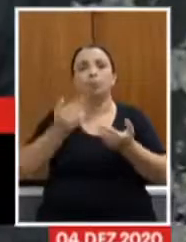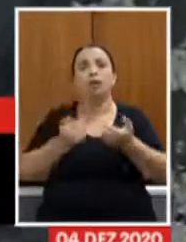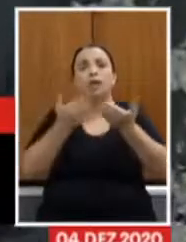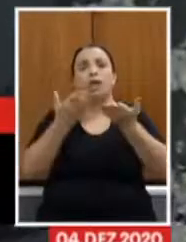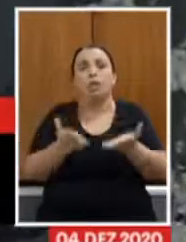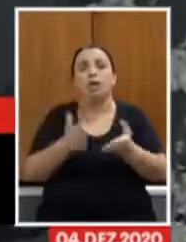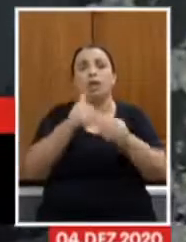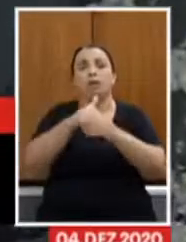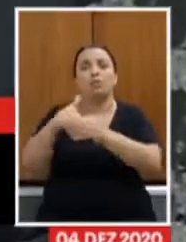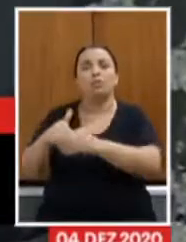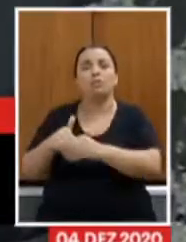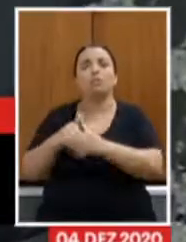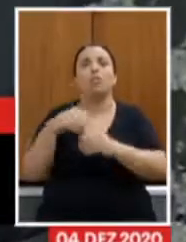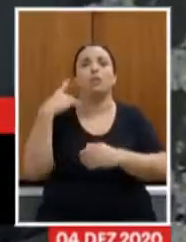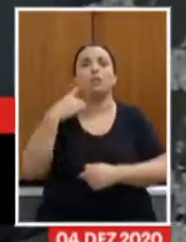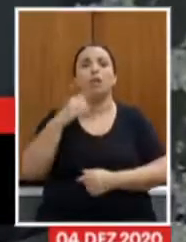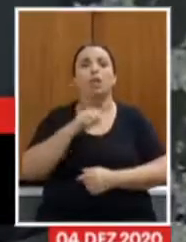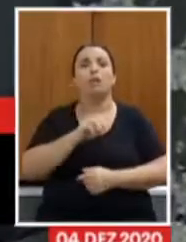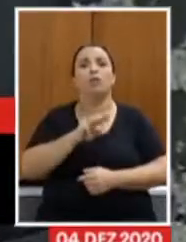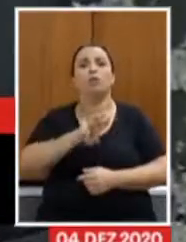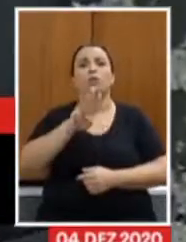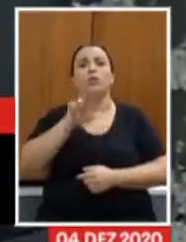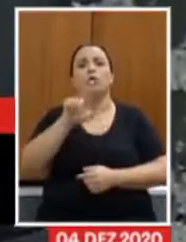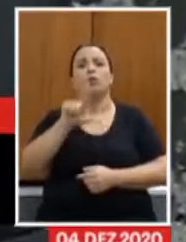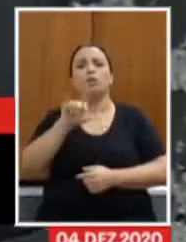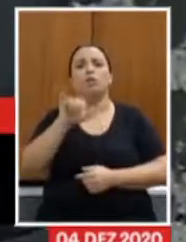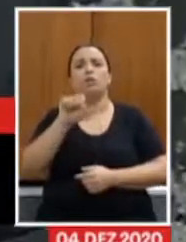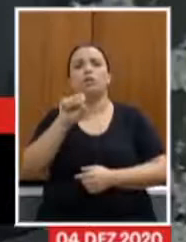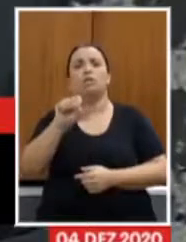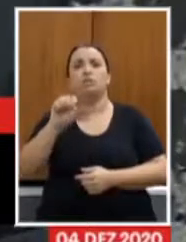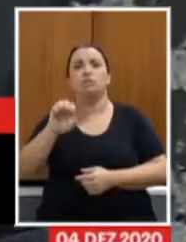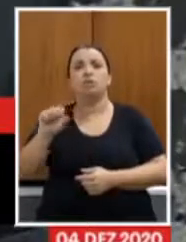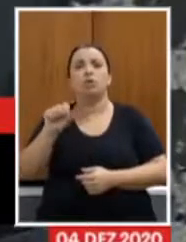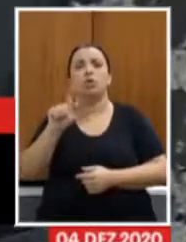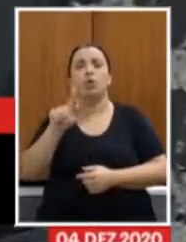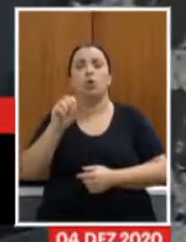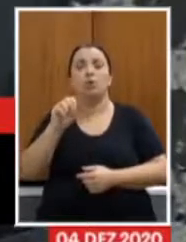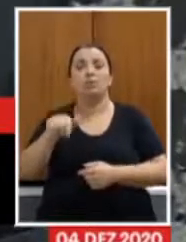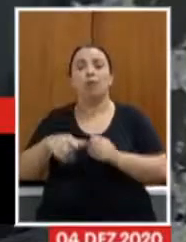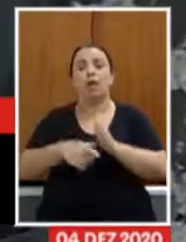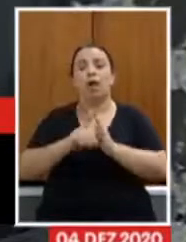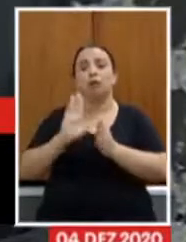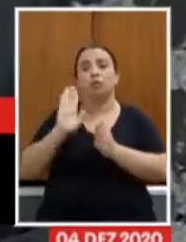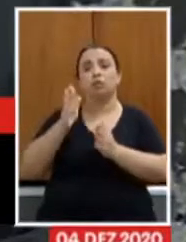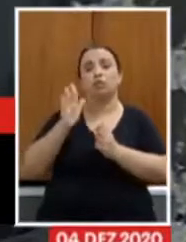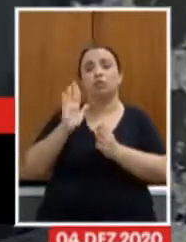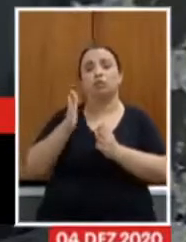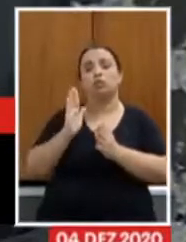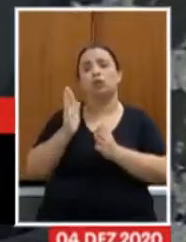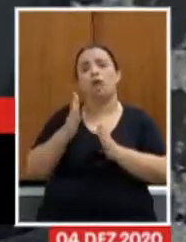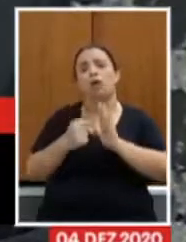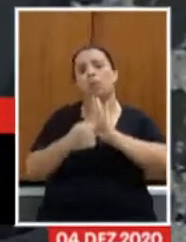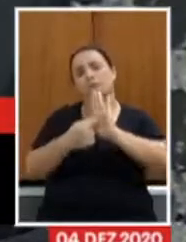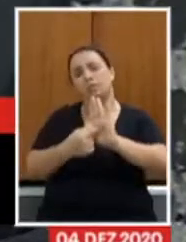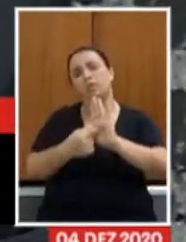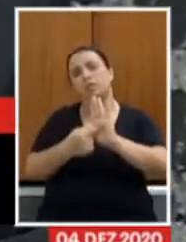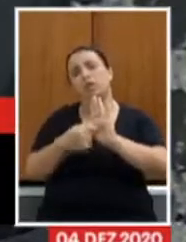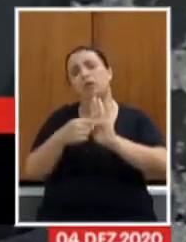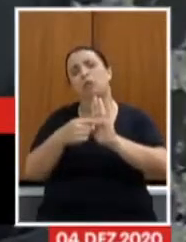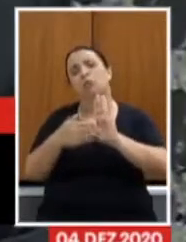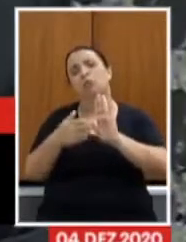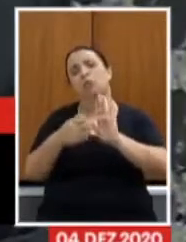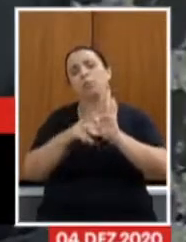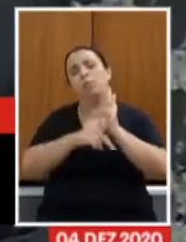pelo prazo de 10 minutos. No decorrer da discussão, foi apresentado ao projeto um substitutivo de autoria dos deputados Antônio Carlos